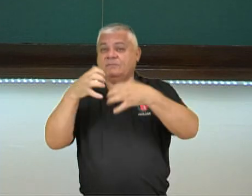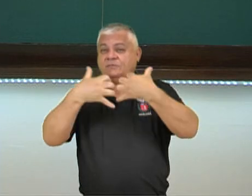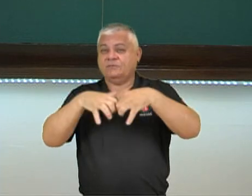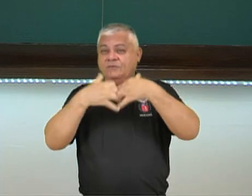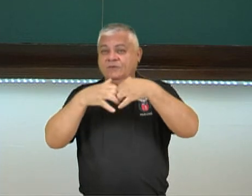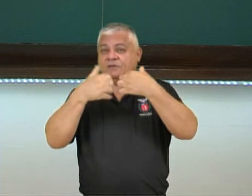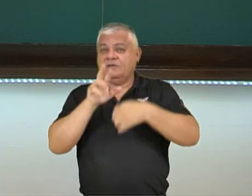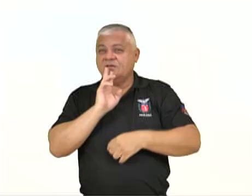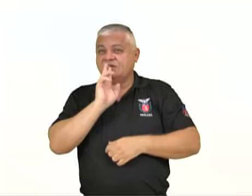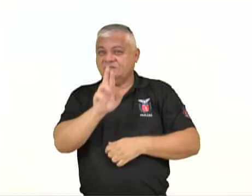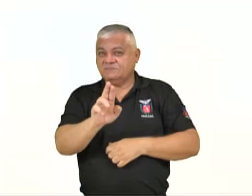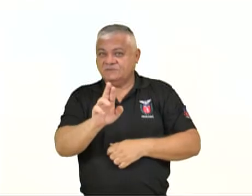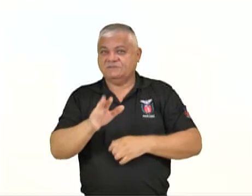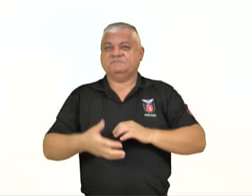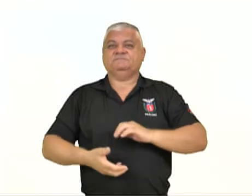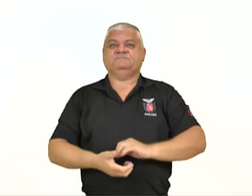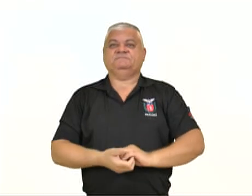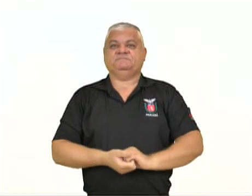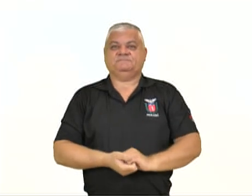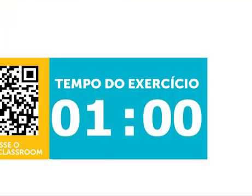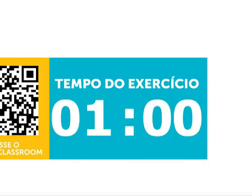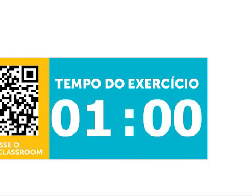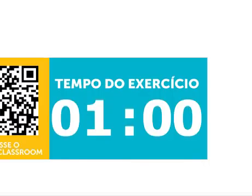gente responde essa questão.